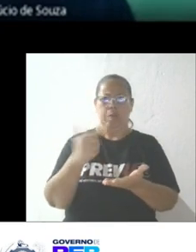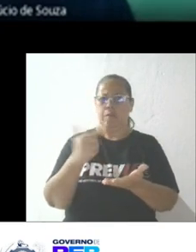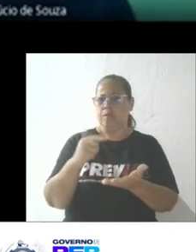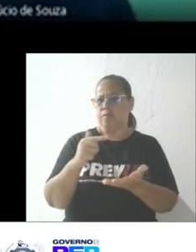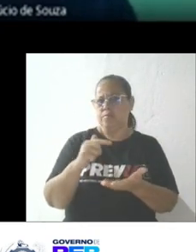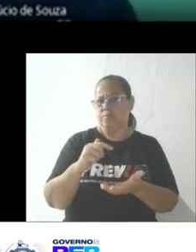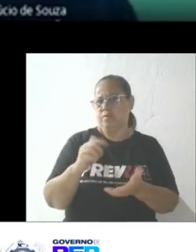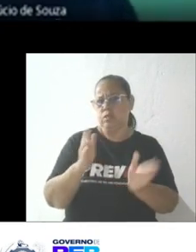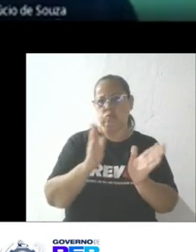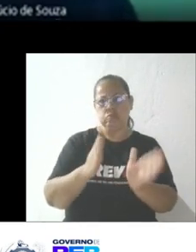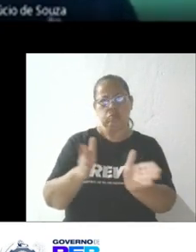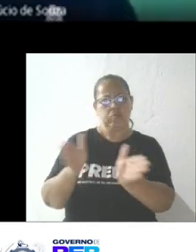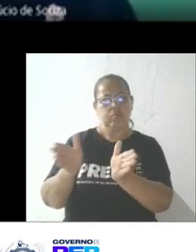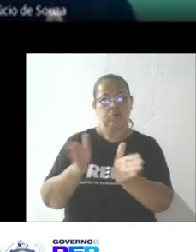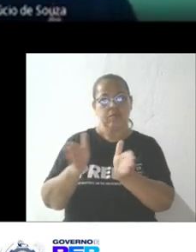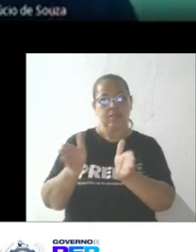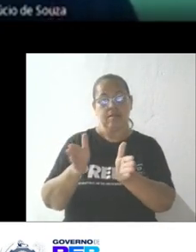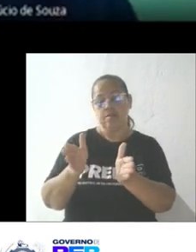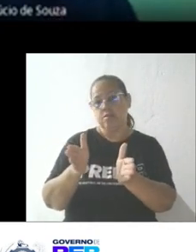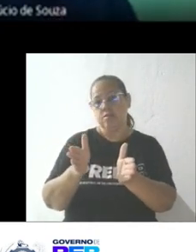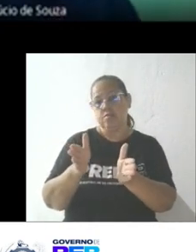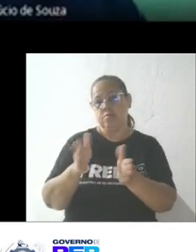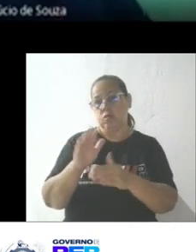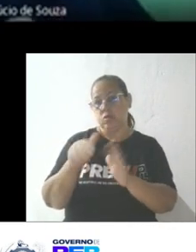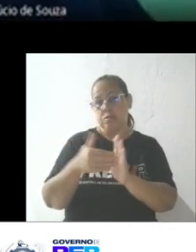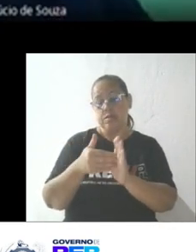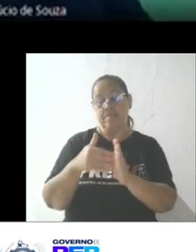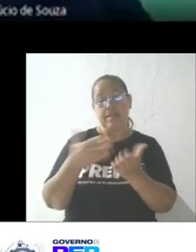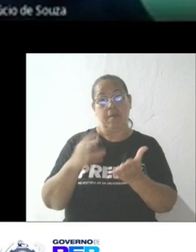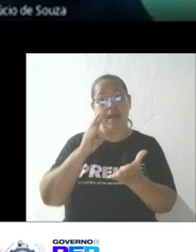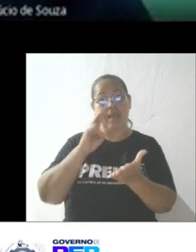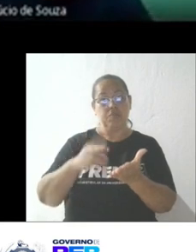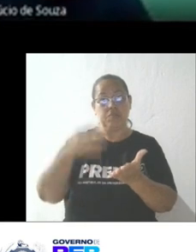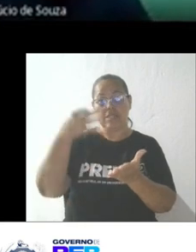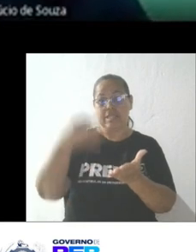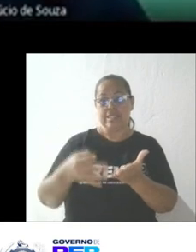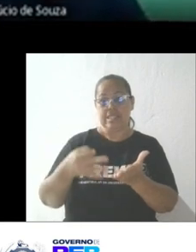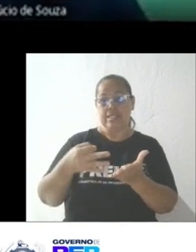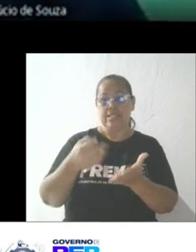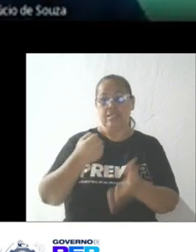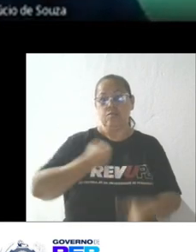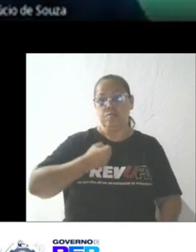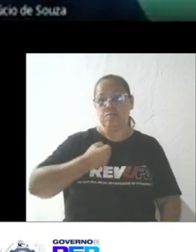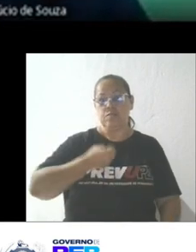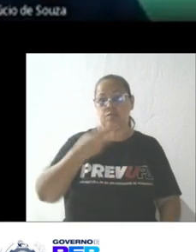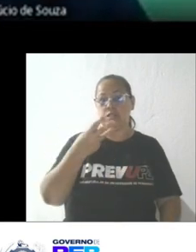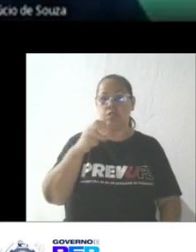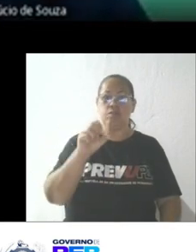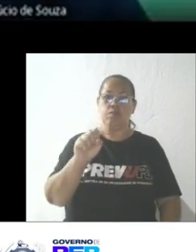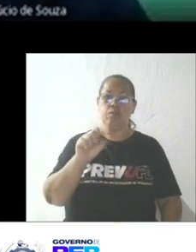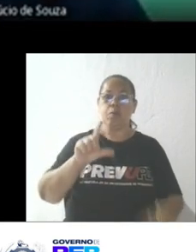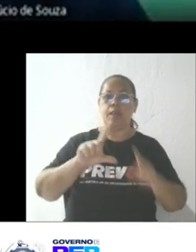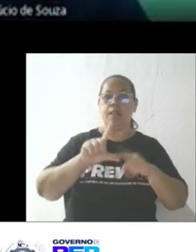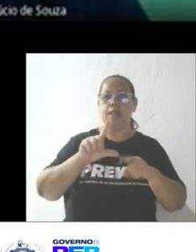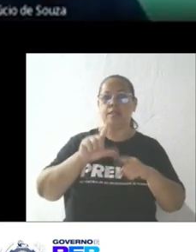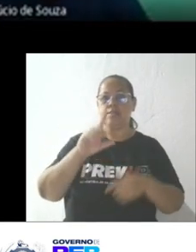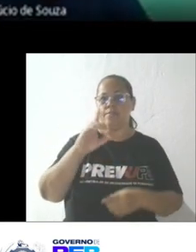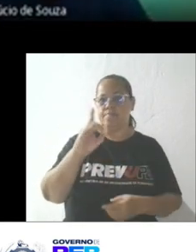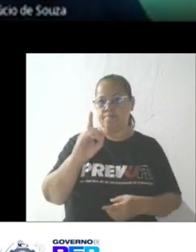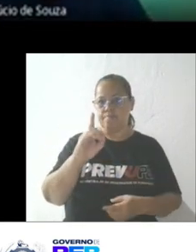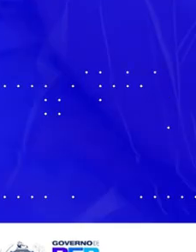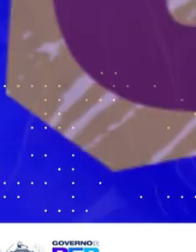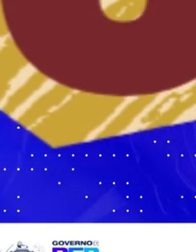então gabaritando a questão 38 letra D letra D de dado